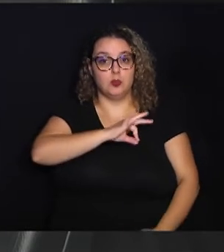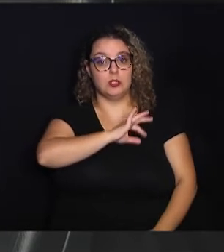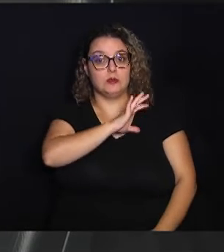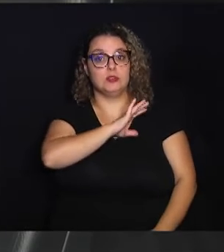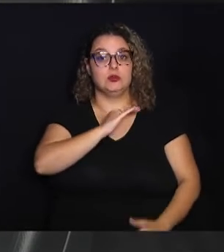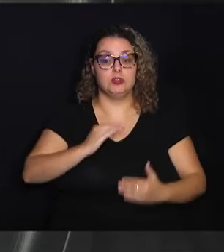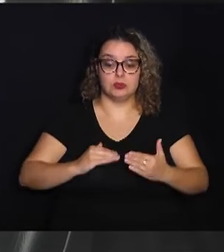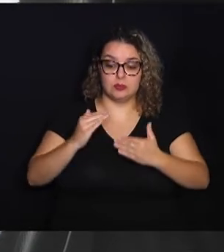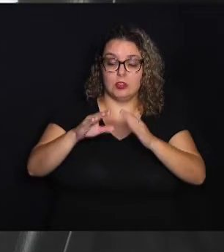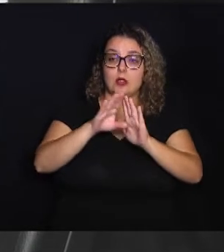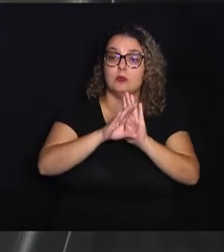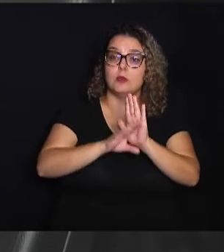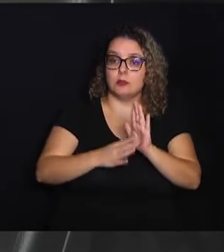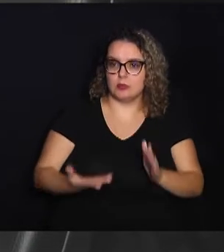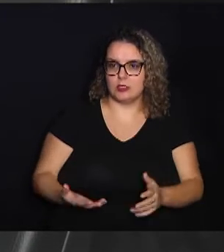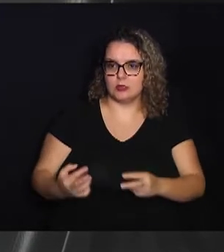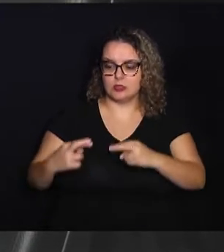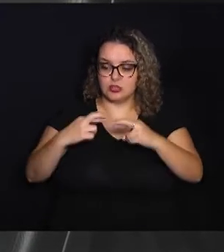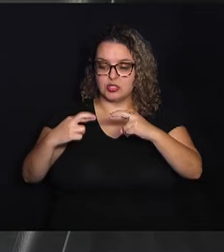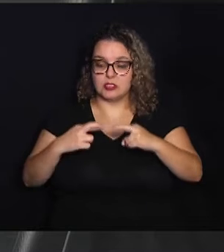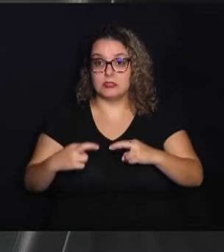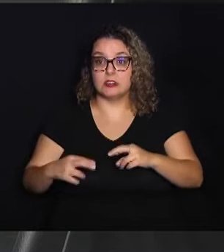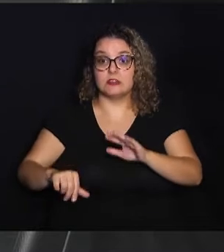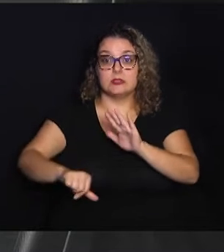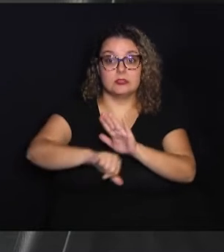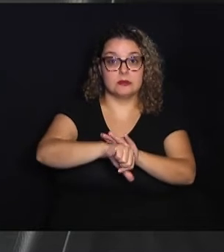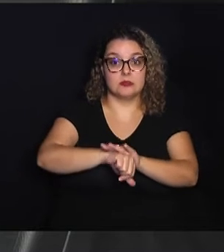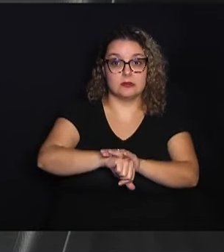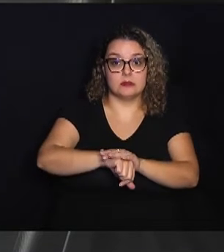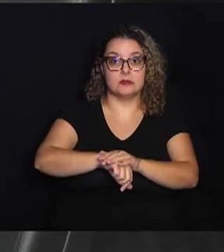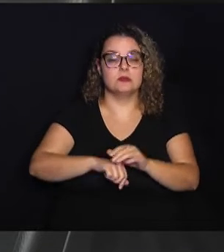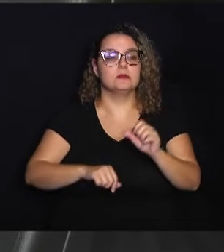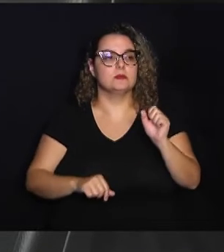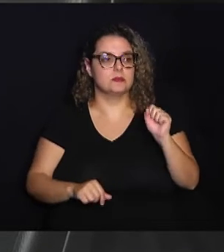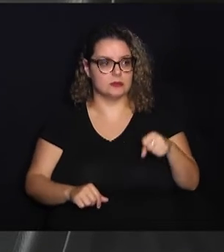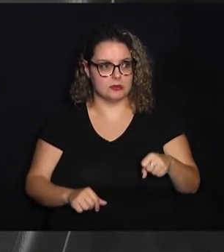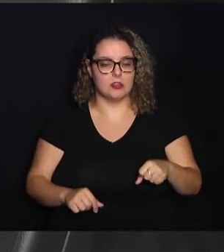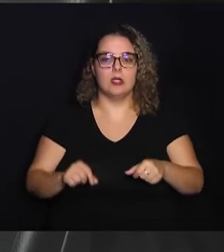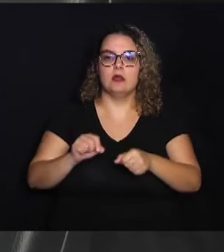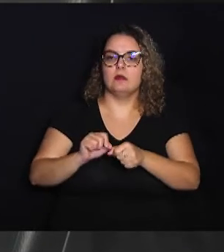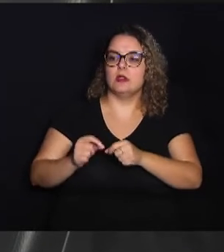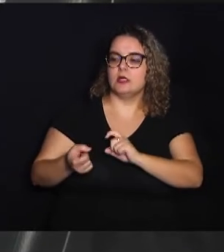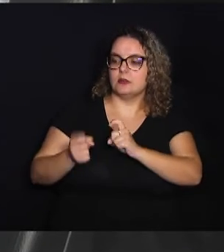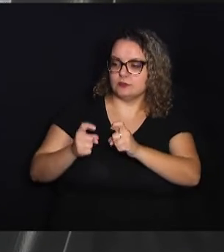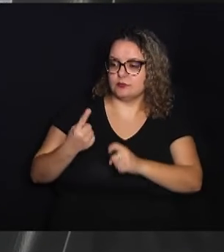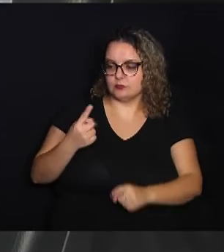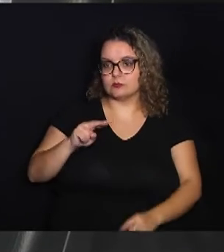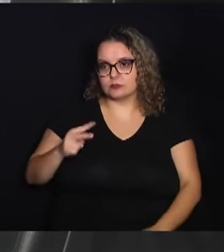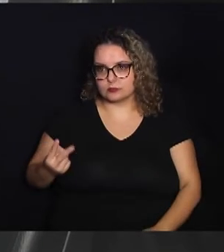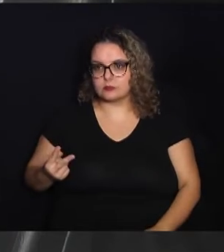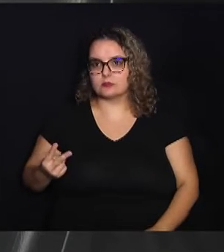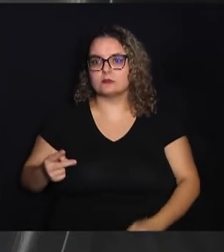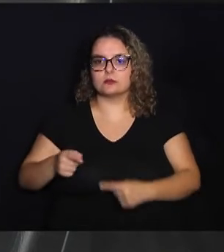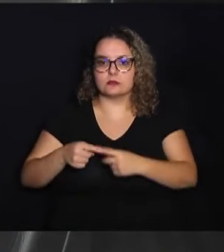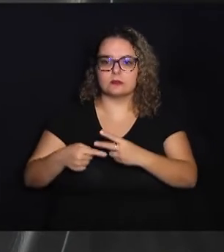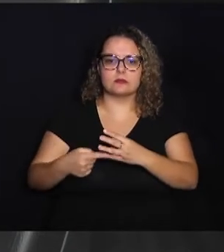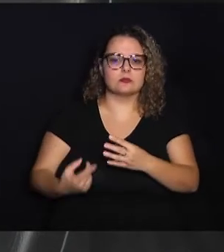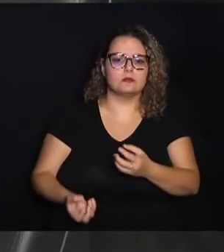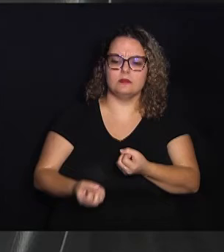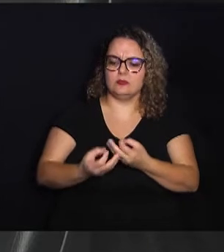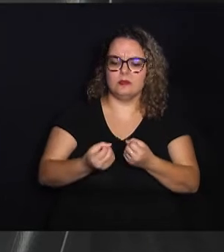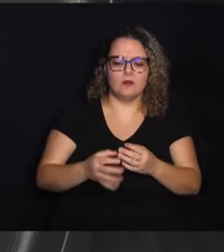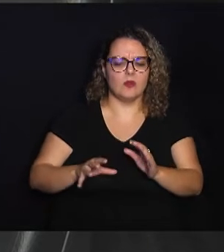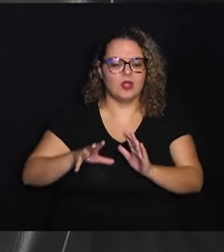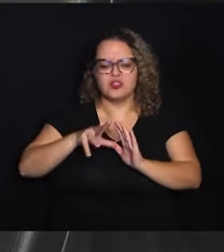programa que é de análise criminal. Tá. Então faz-se uma reunião uma vez por semana, onde se pegam todos os dados de roubo,